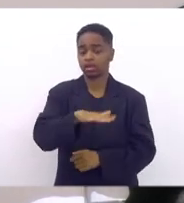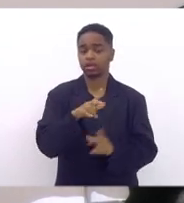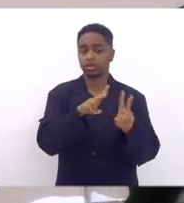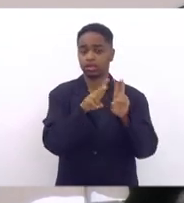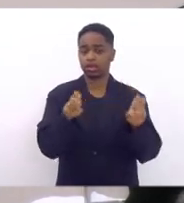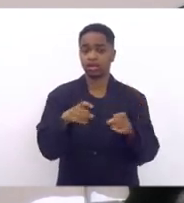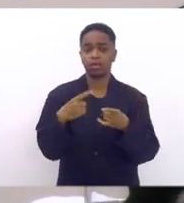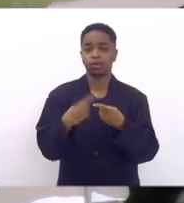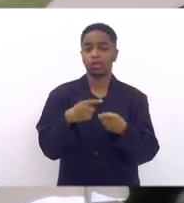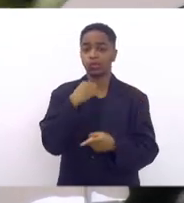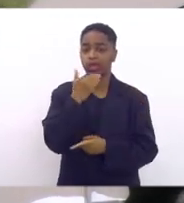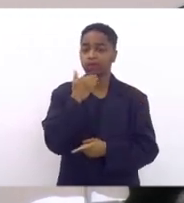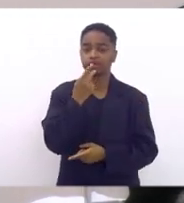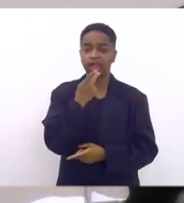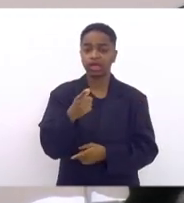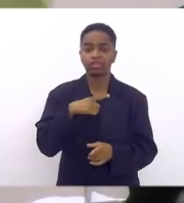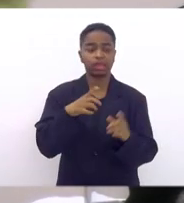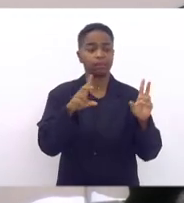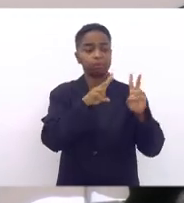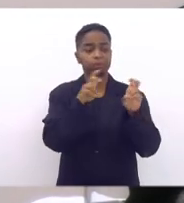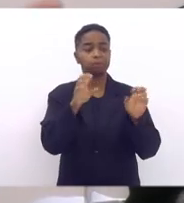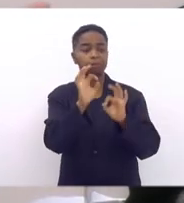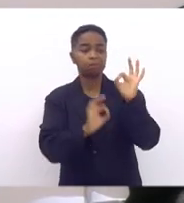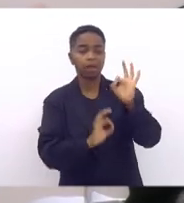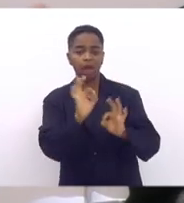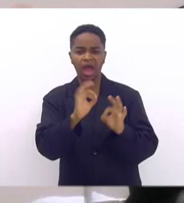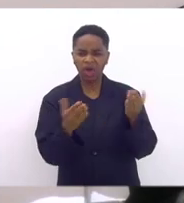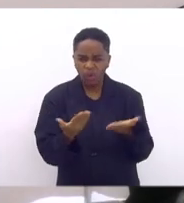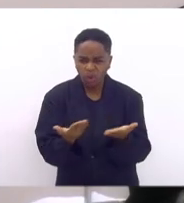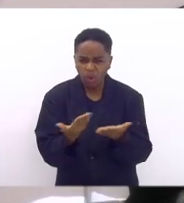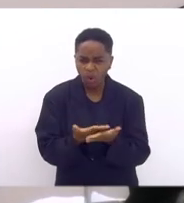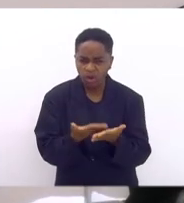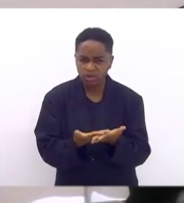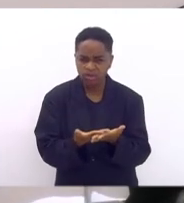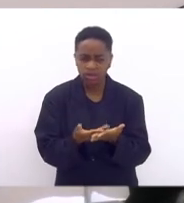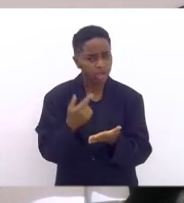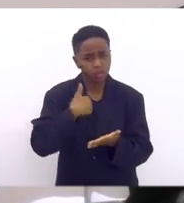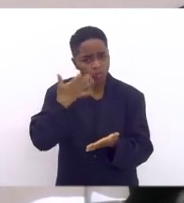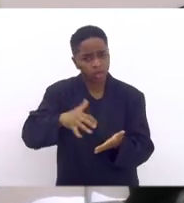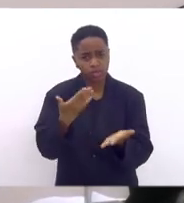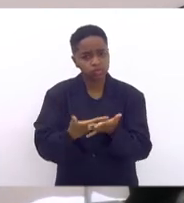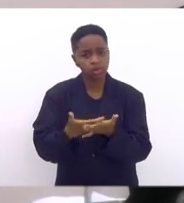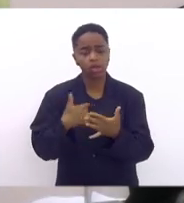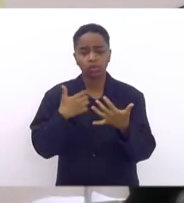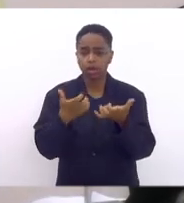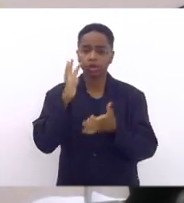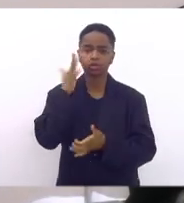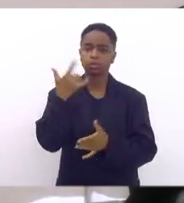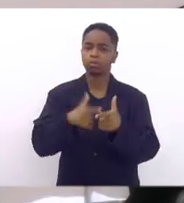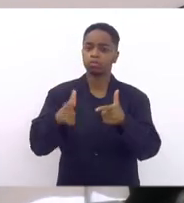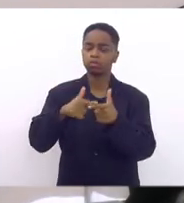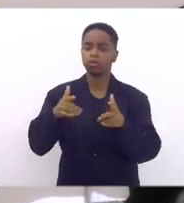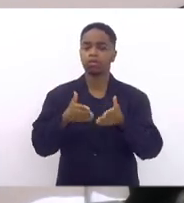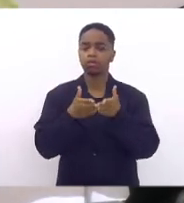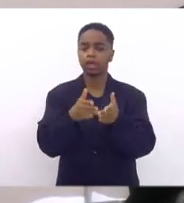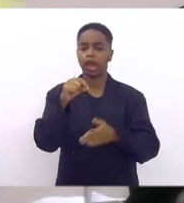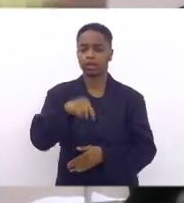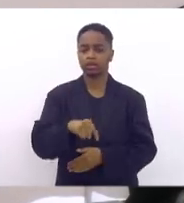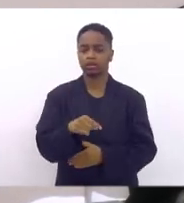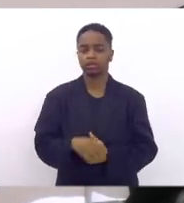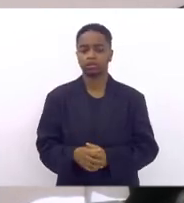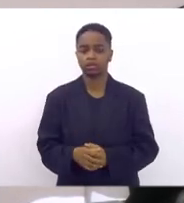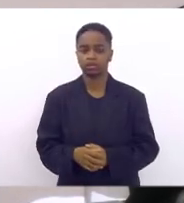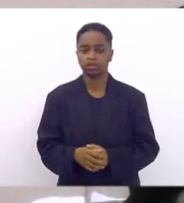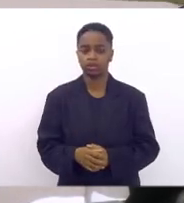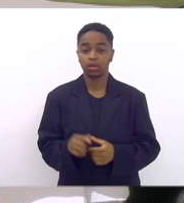in que tá fazendo um plano vão estudar vão agora eu não quero que estude mais nada quero que resolva a questão das embarcações na de Guanabara p